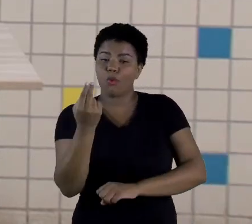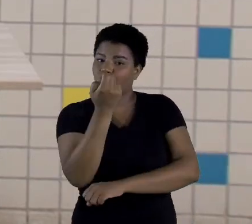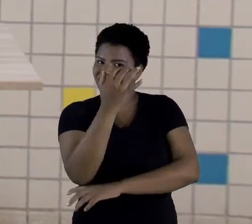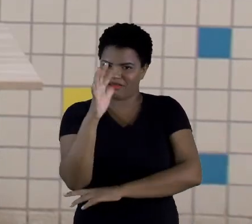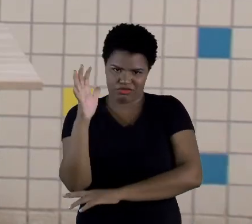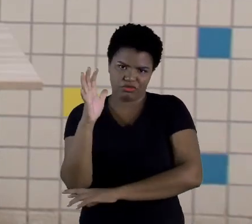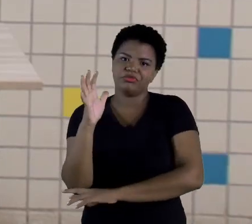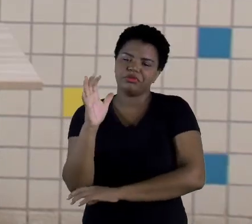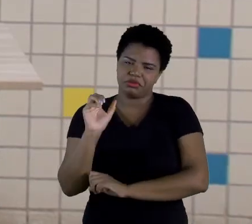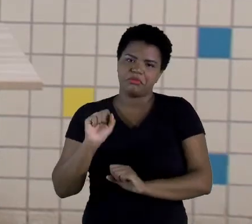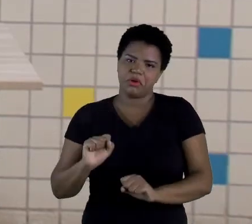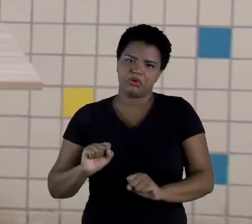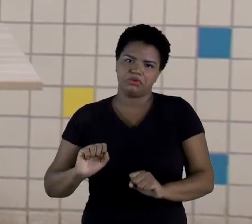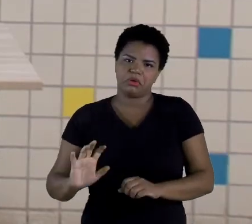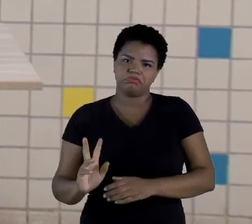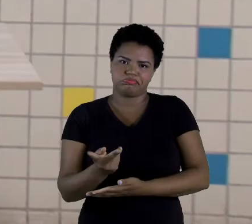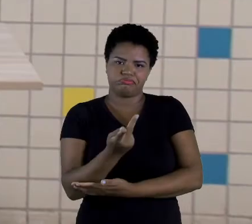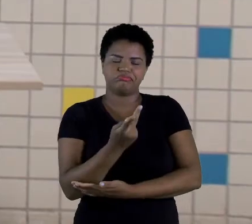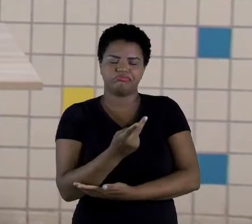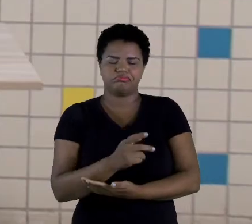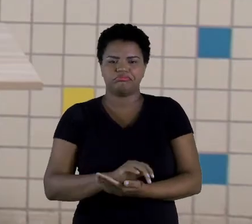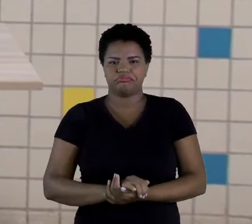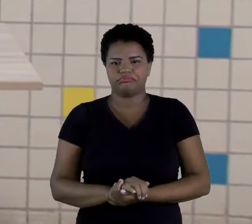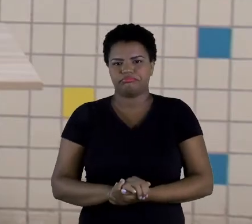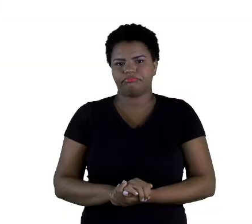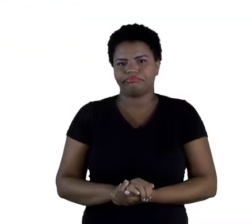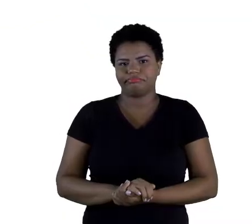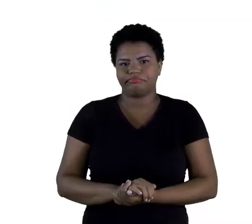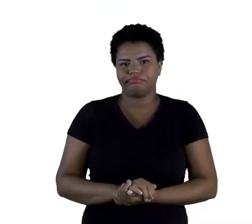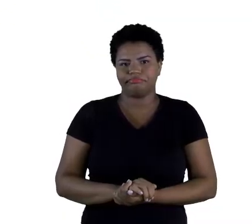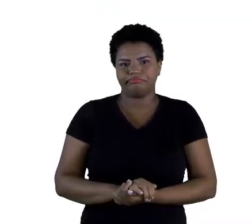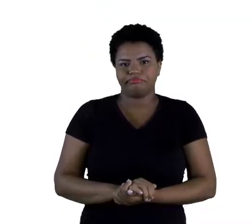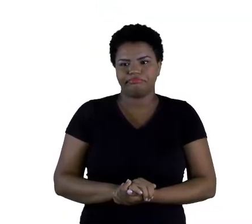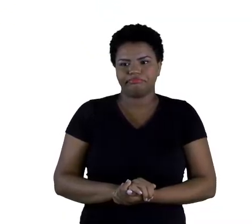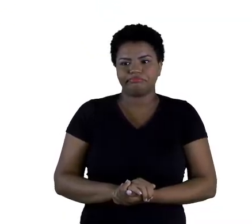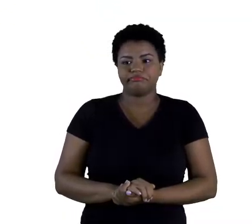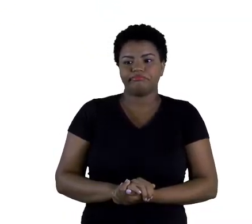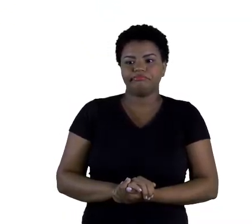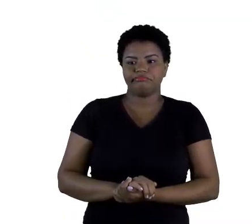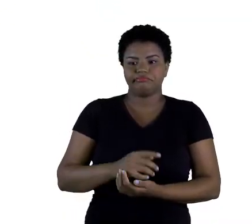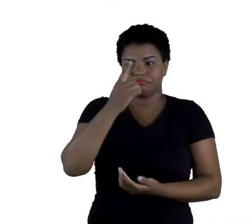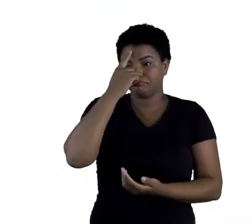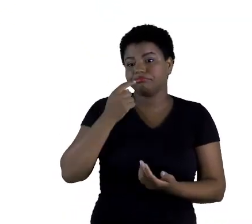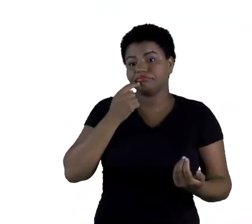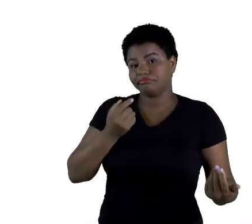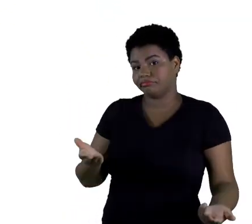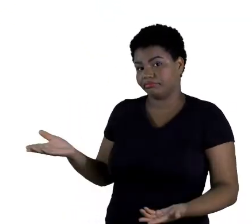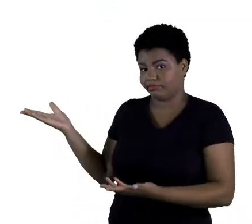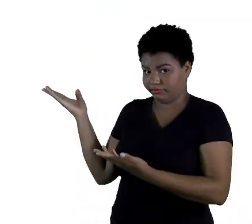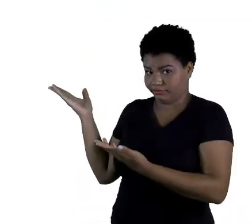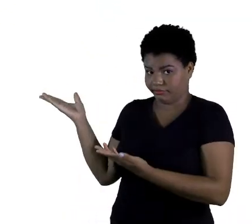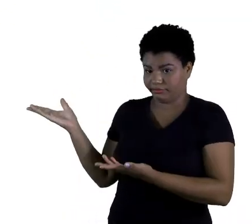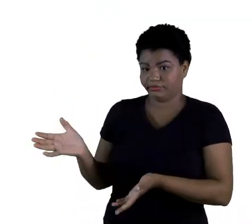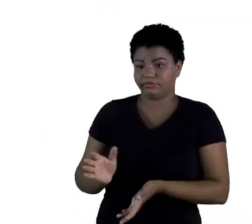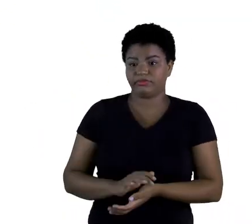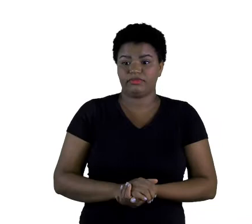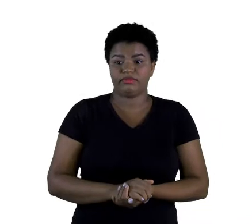natureza, ok? Olha só, aí também é um terreno que sofreu erosão